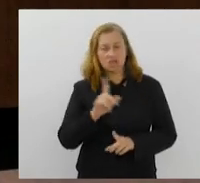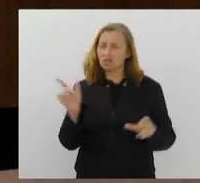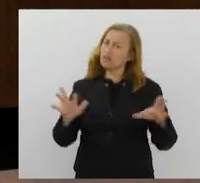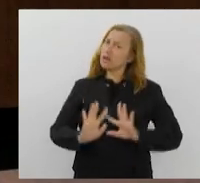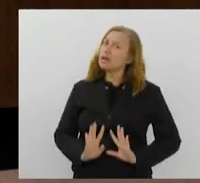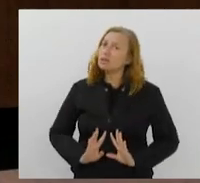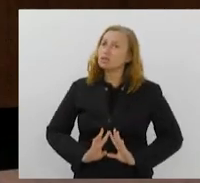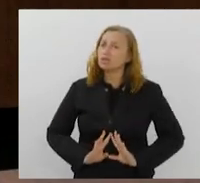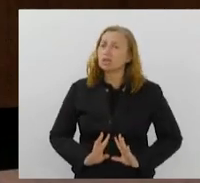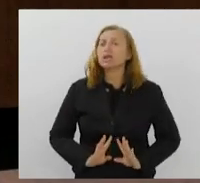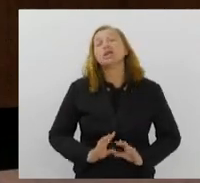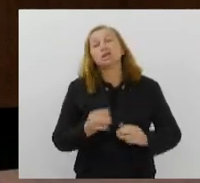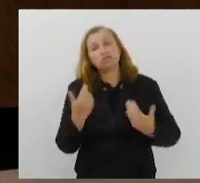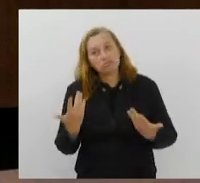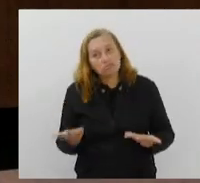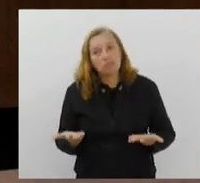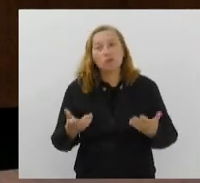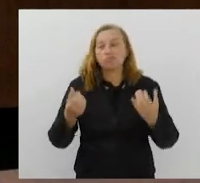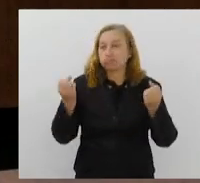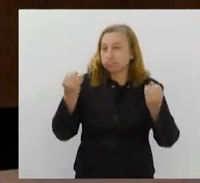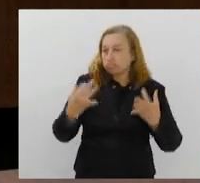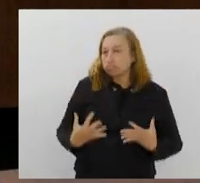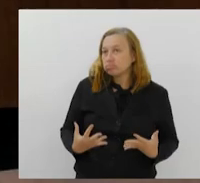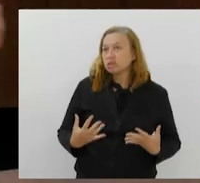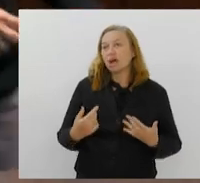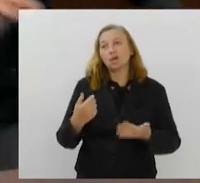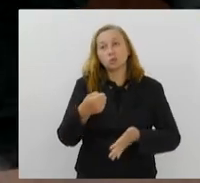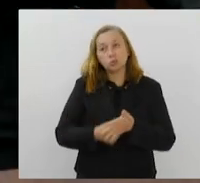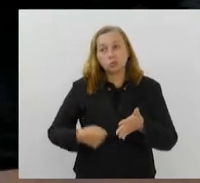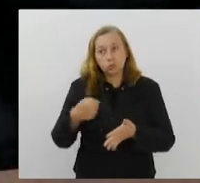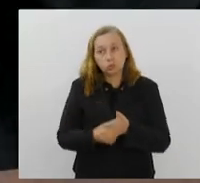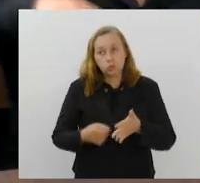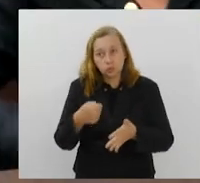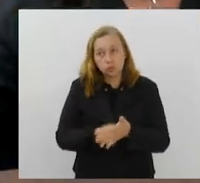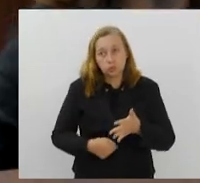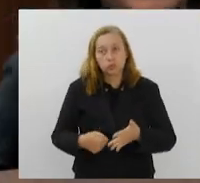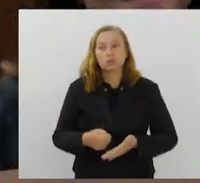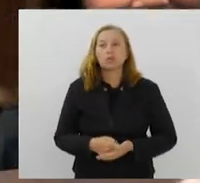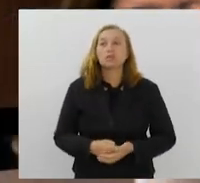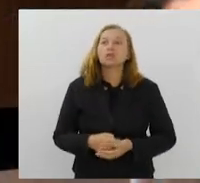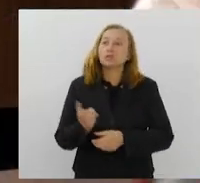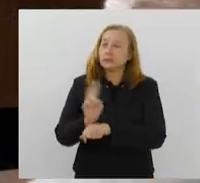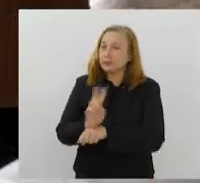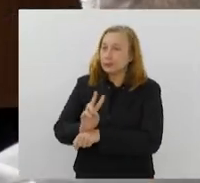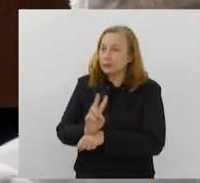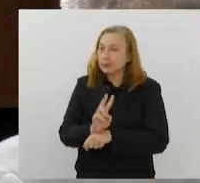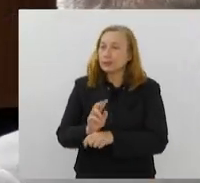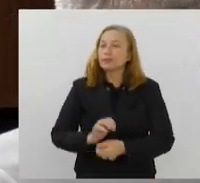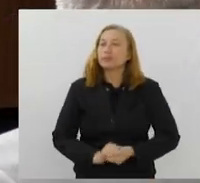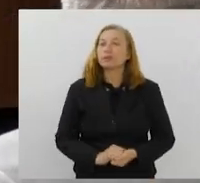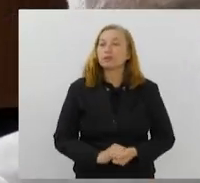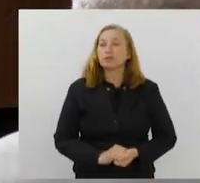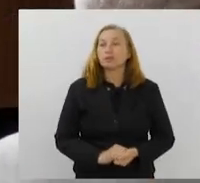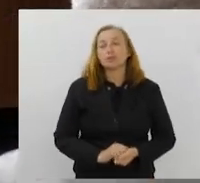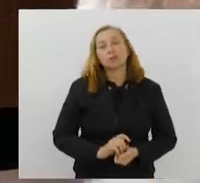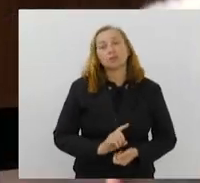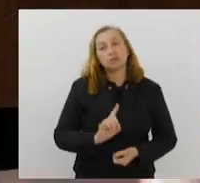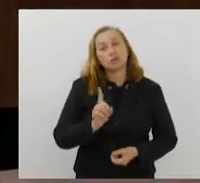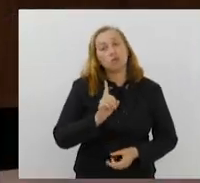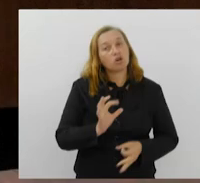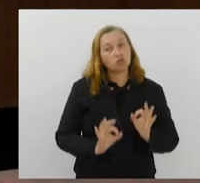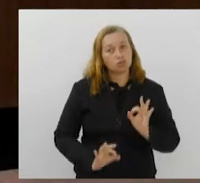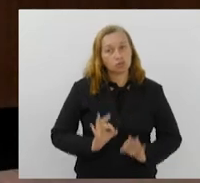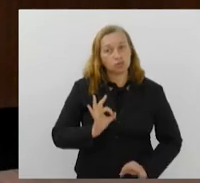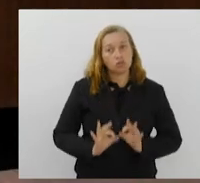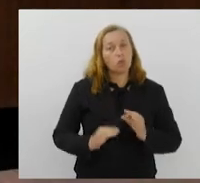assim. Então, a gente tem que esclarecer, a gente lutou muito por isso. É uma coisa modesta, rastreável, e é injusto comparar